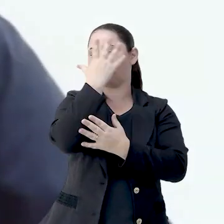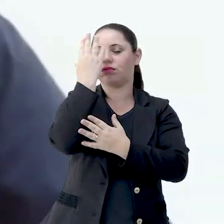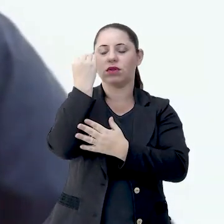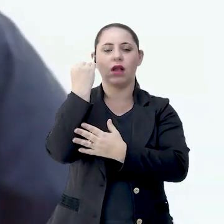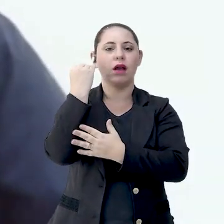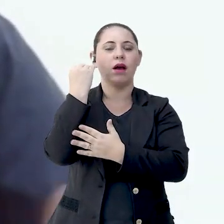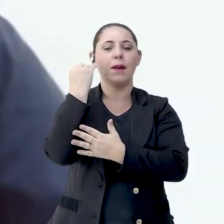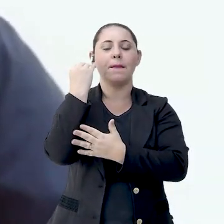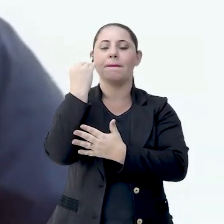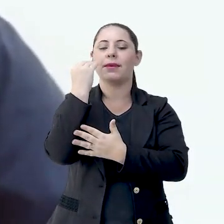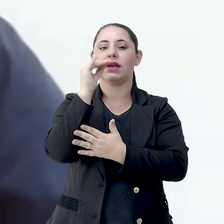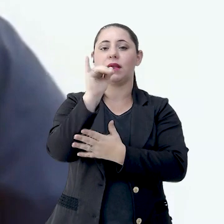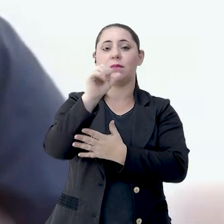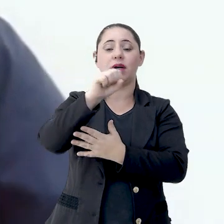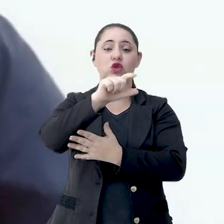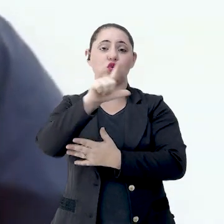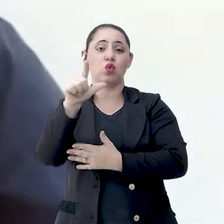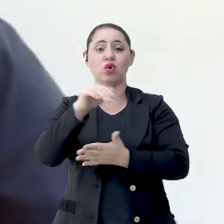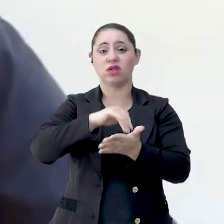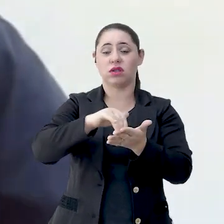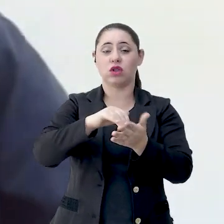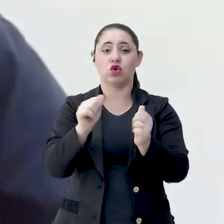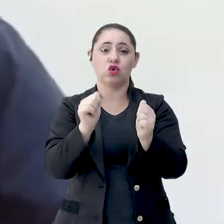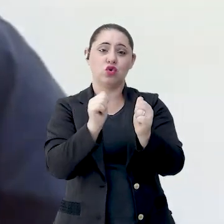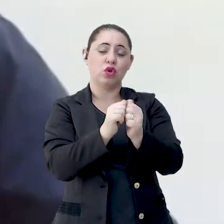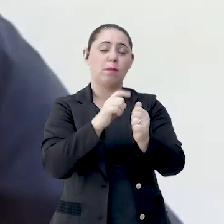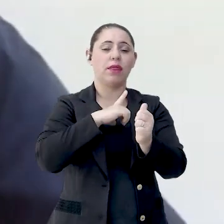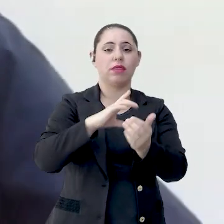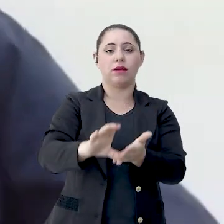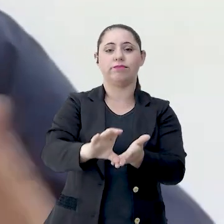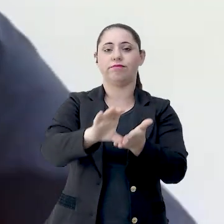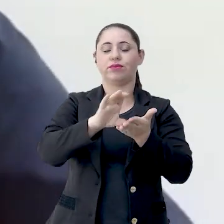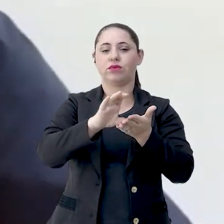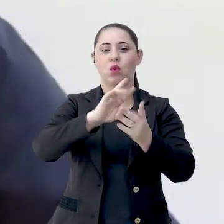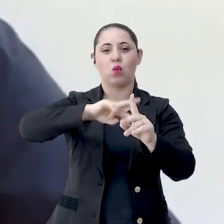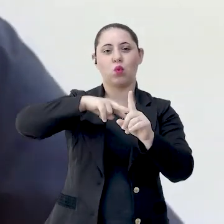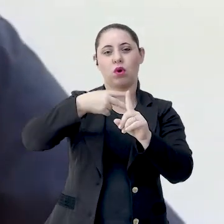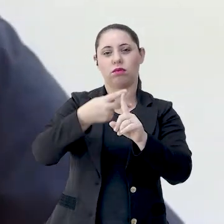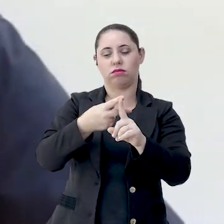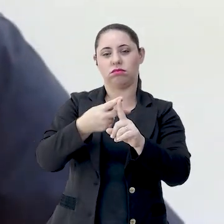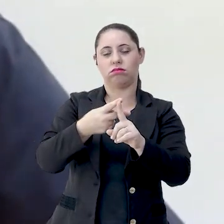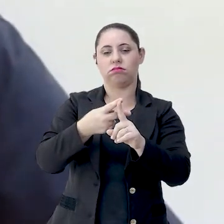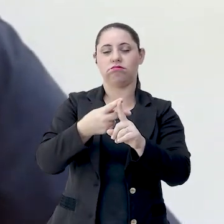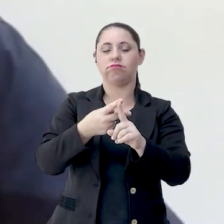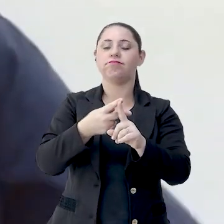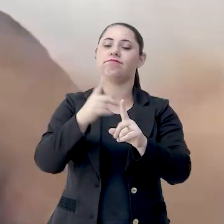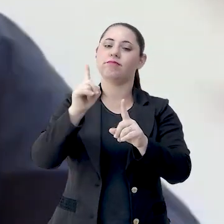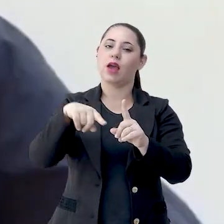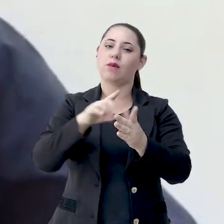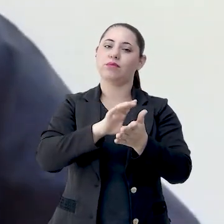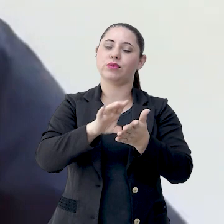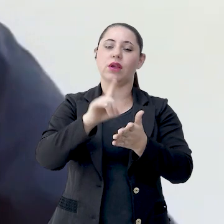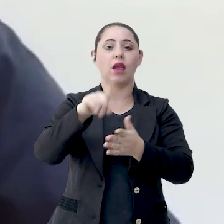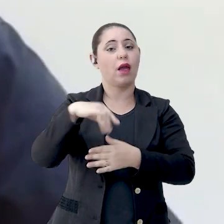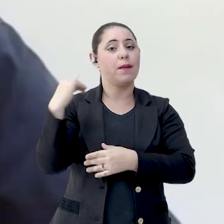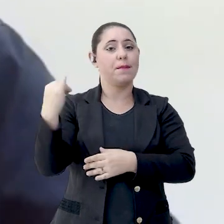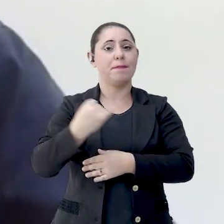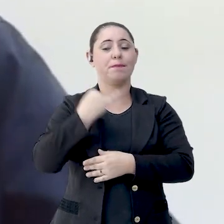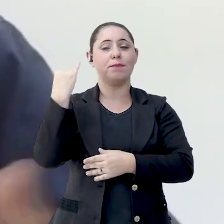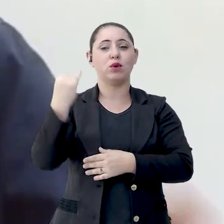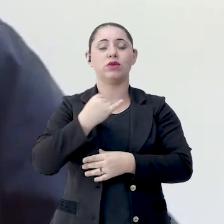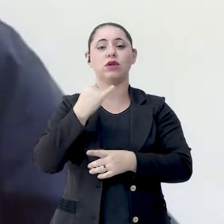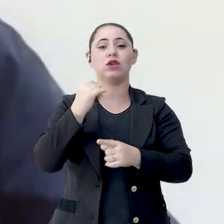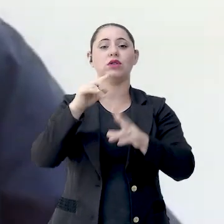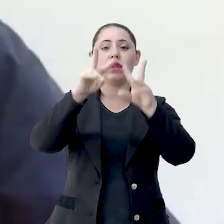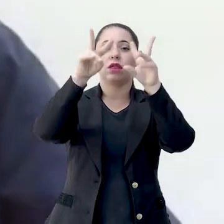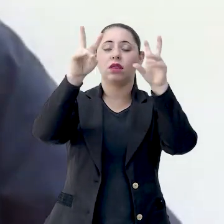não fazendo a sua estruturação junto ao IMASU para que possa, junto à Secretaria, receber um adicional em termos de ICMS